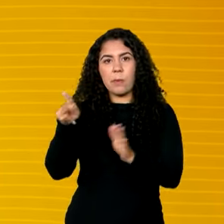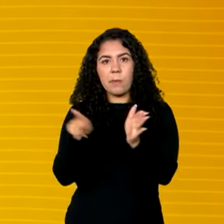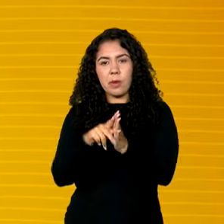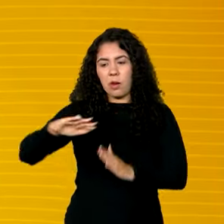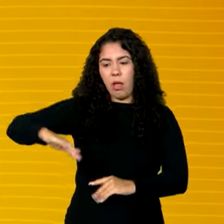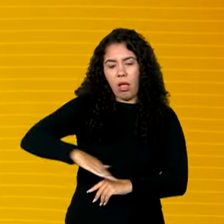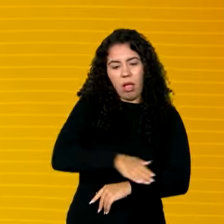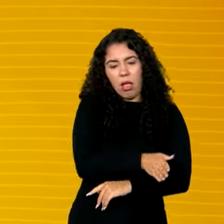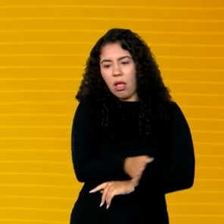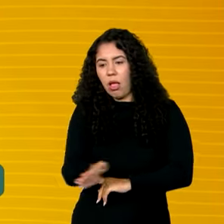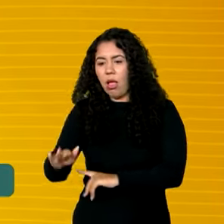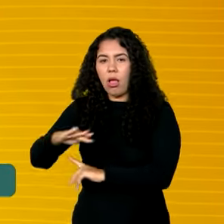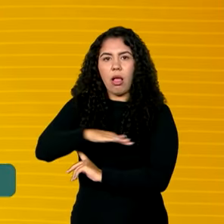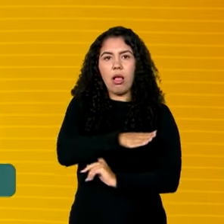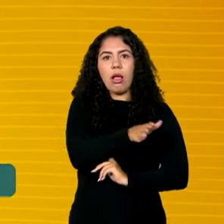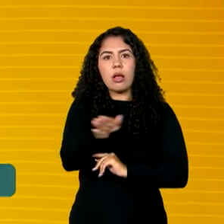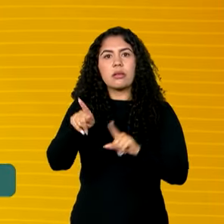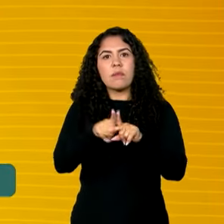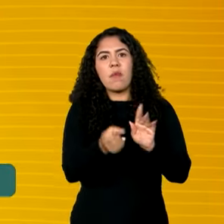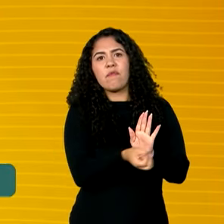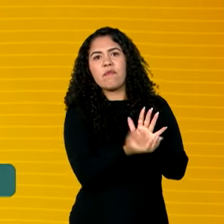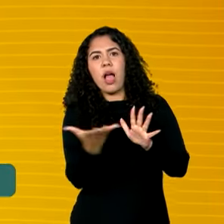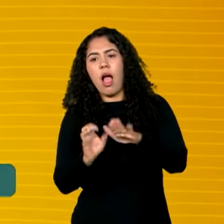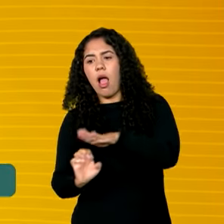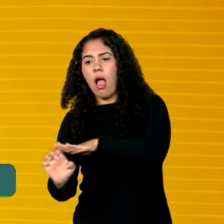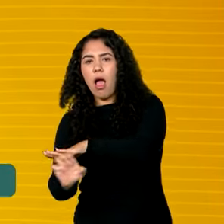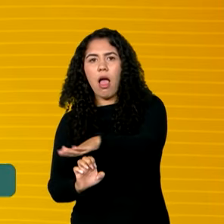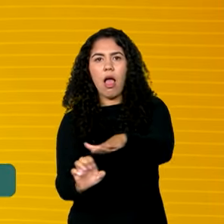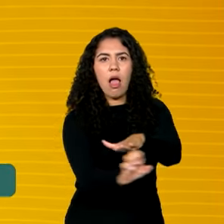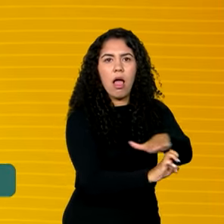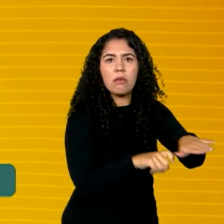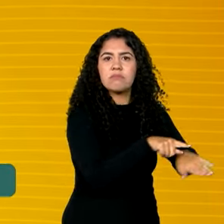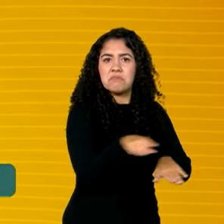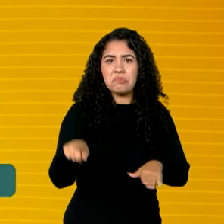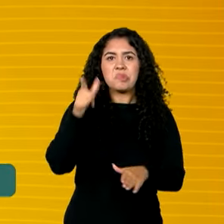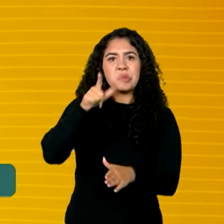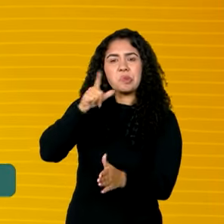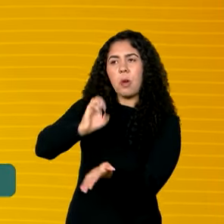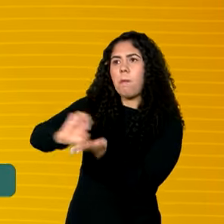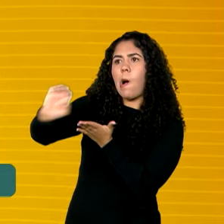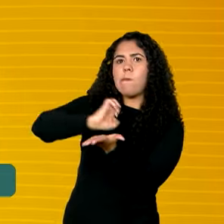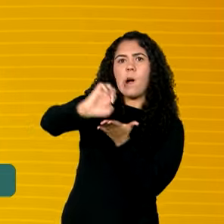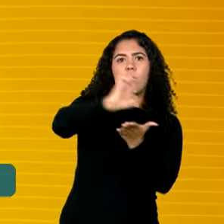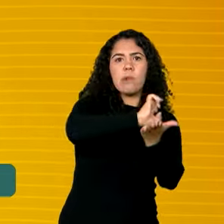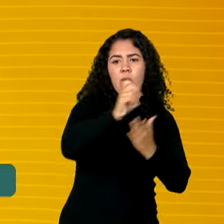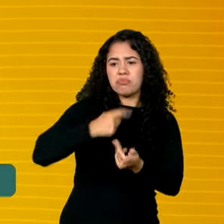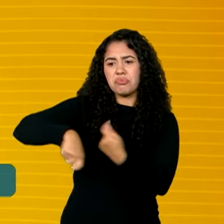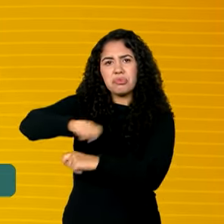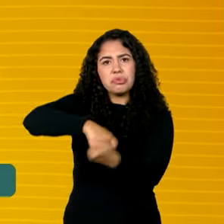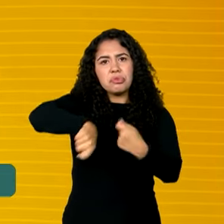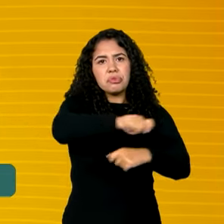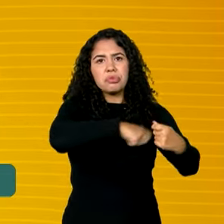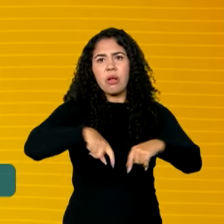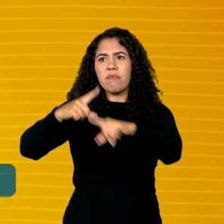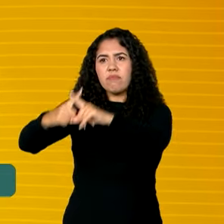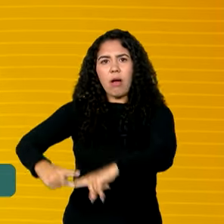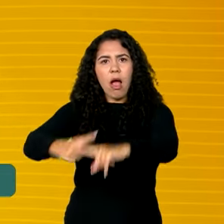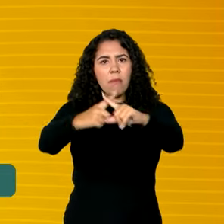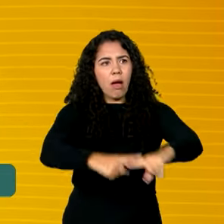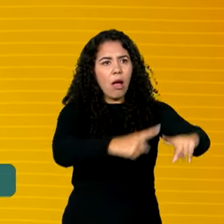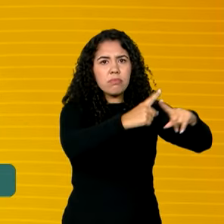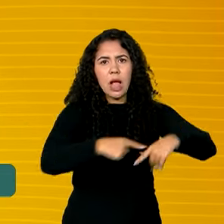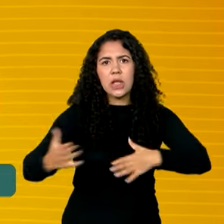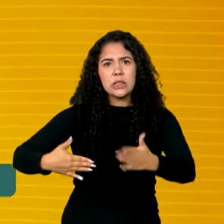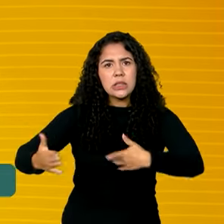muitas empresas que exportam e que hoje têm alto custo de logística e que vão ganhar competitividade.